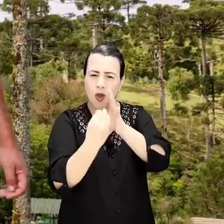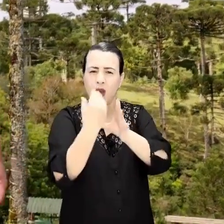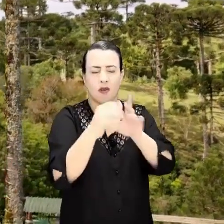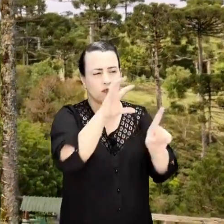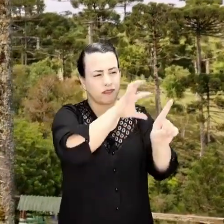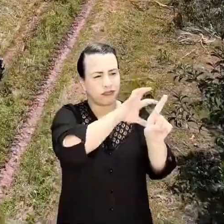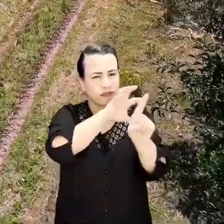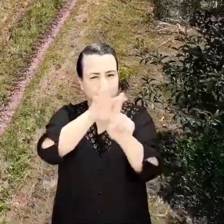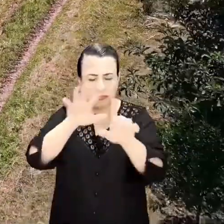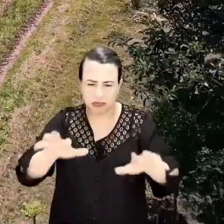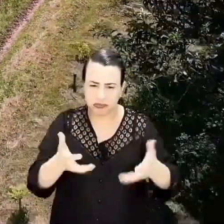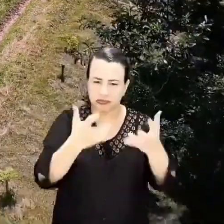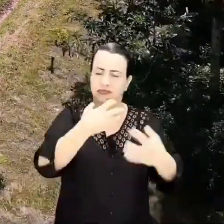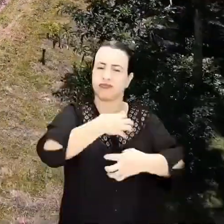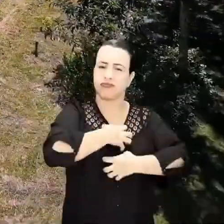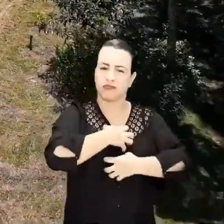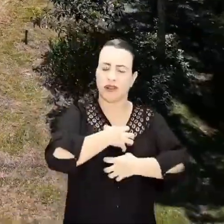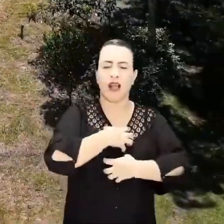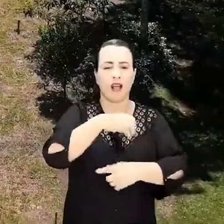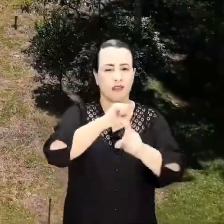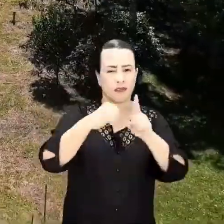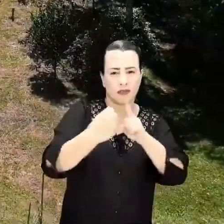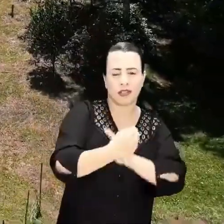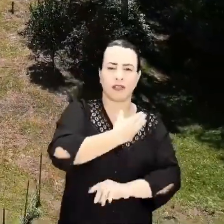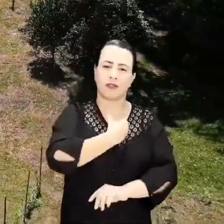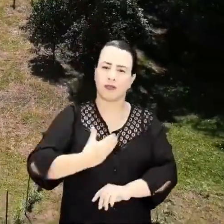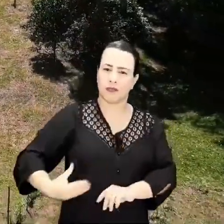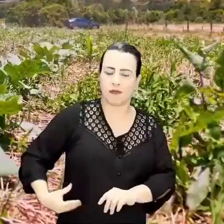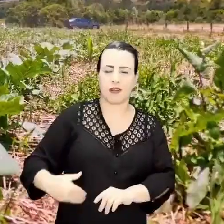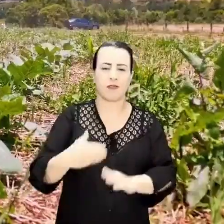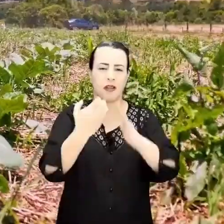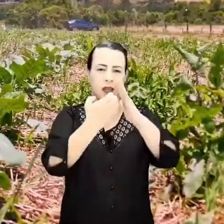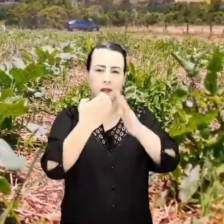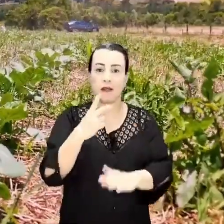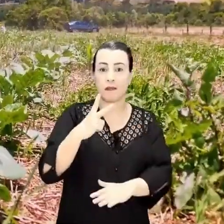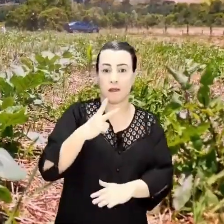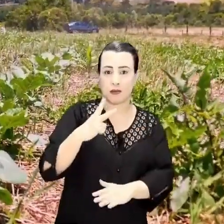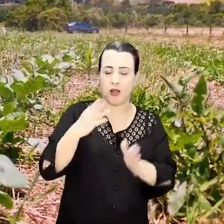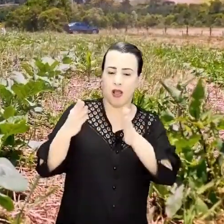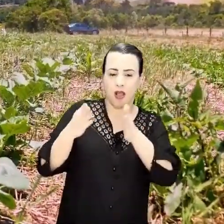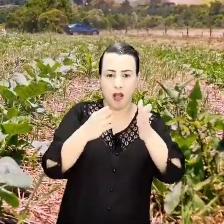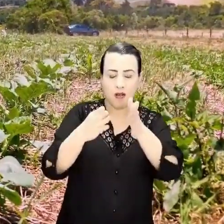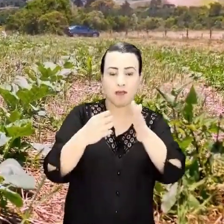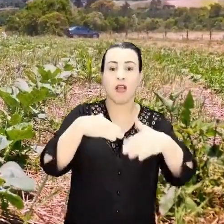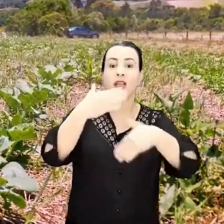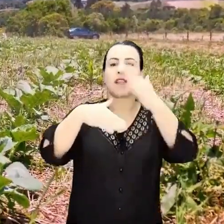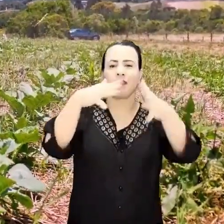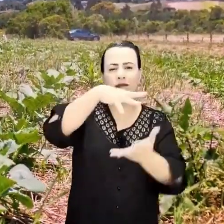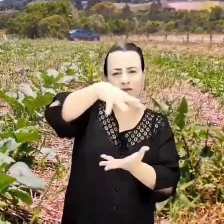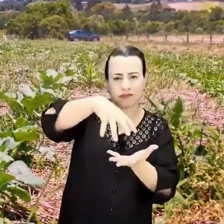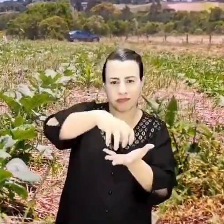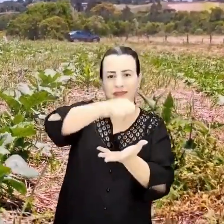e estimulem nossa sociedade, o poder público e a iniciativa privada, a trilhar o caminho do desenvolvimento